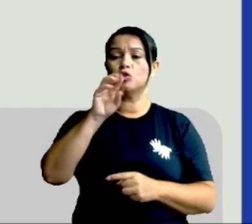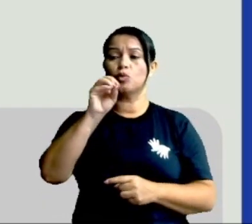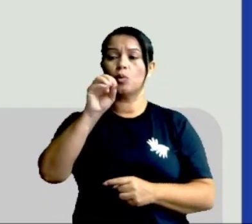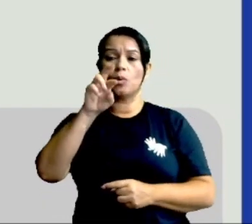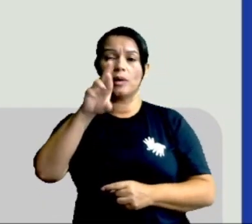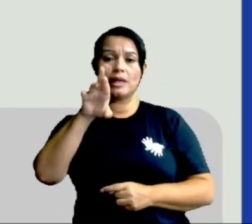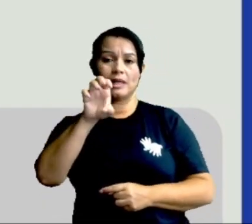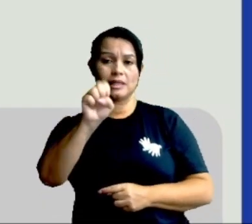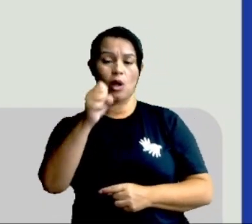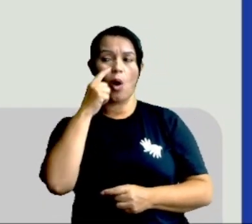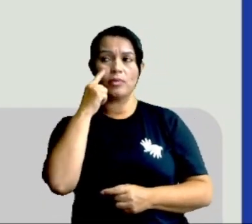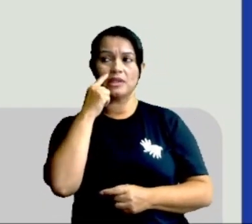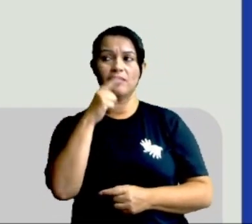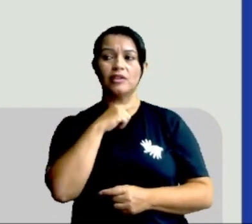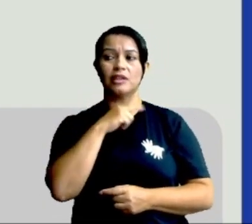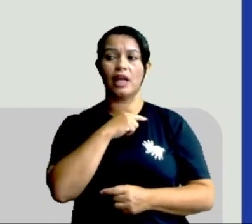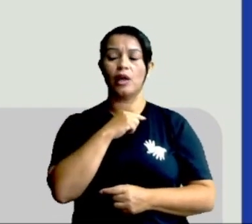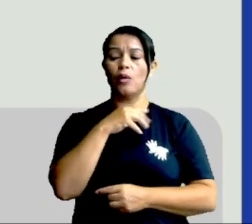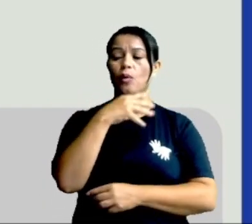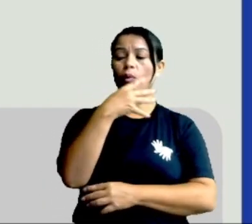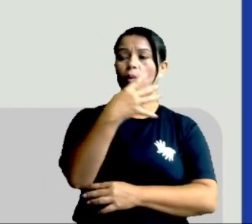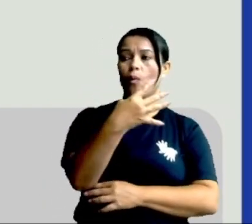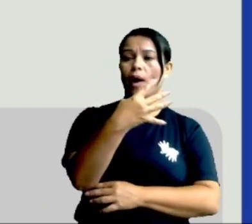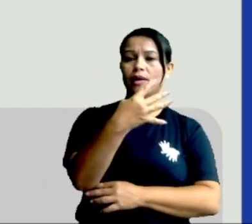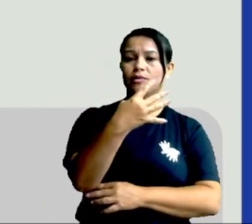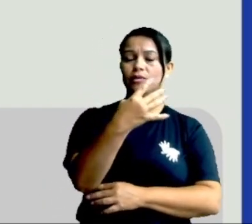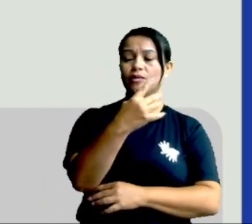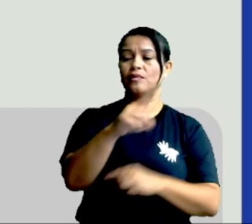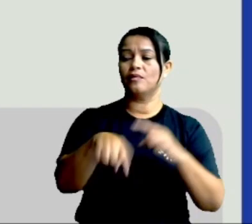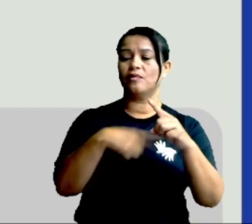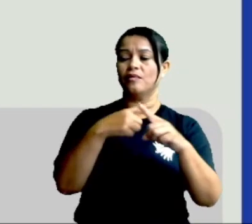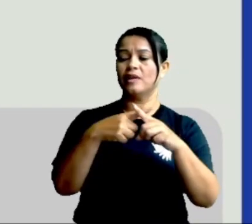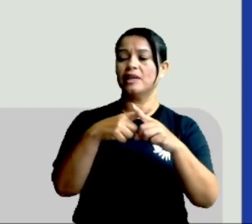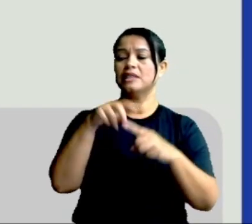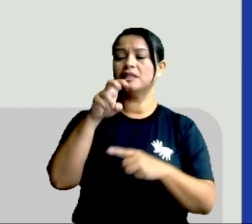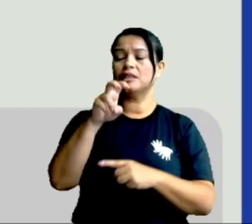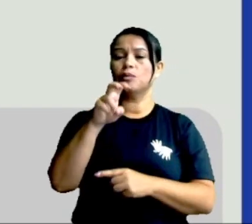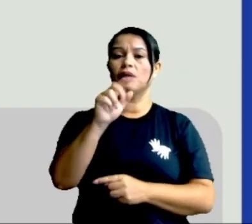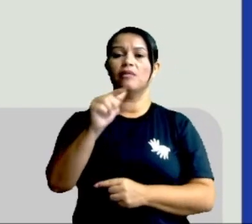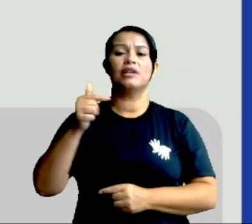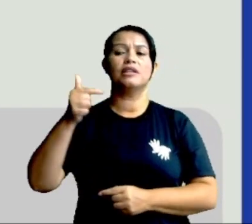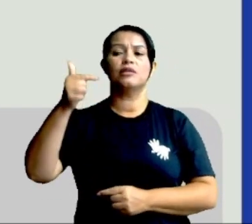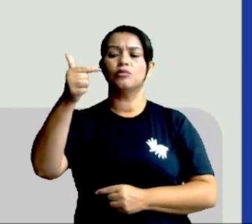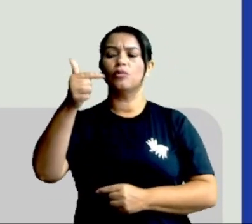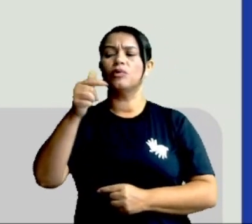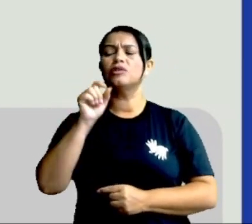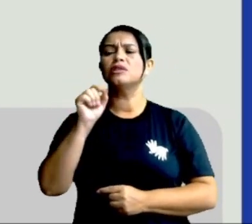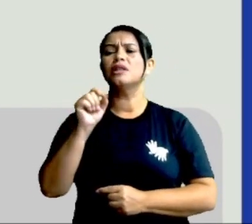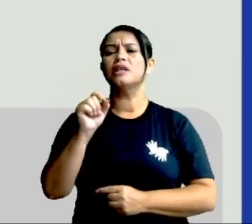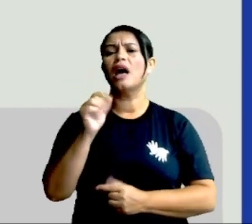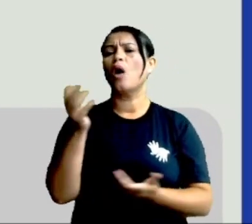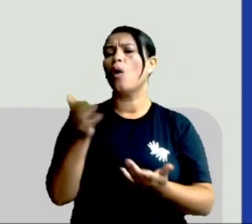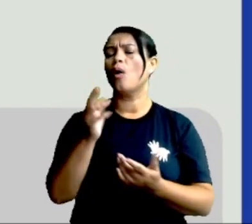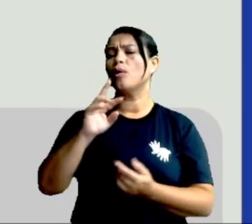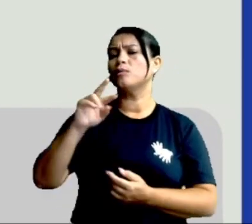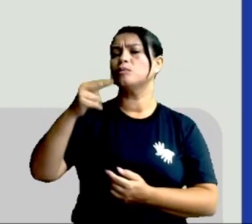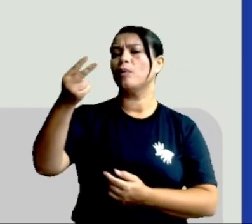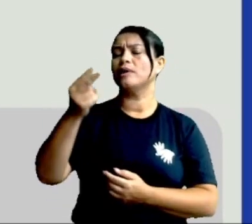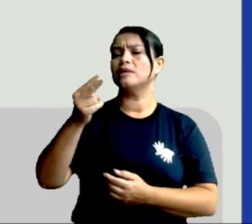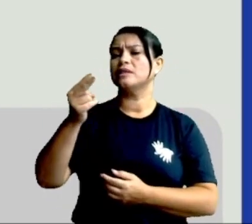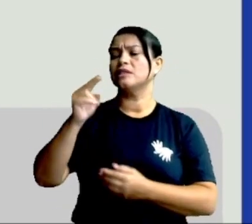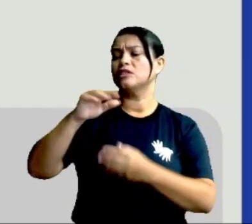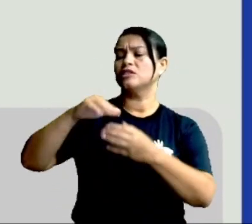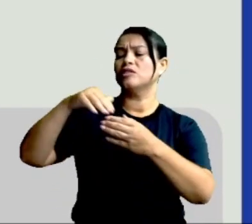ó, 4 vezes 5 elevado a 2, ou seja, quem é o meu expoente agora que está fora, né,